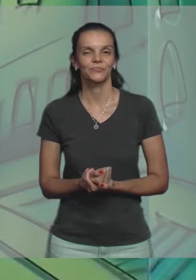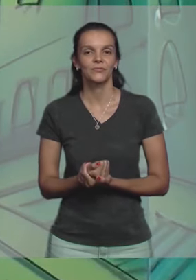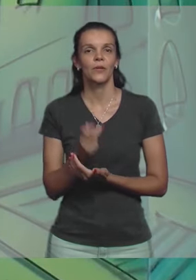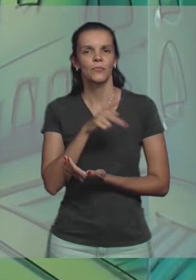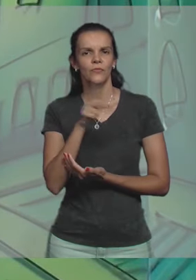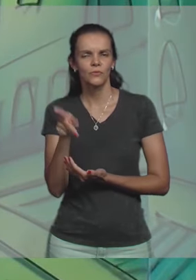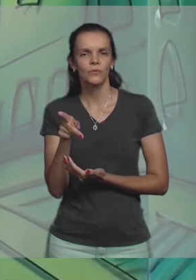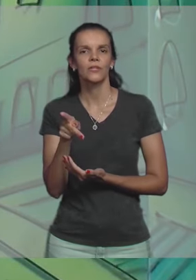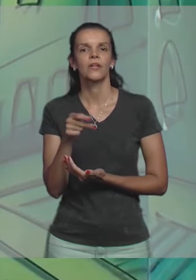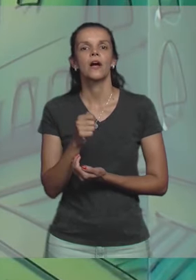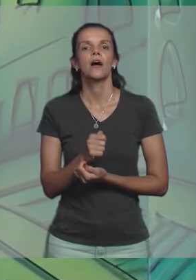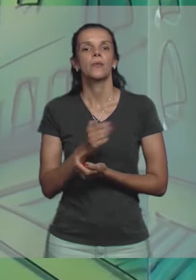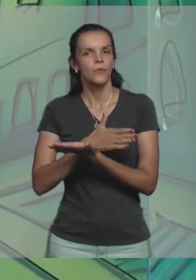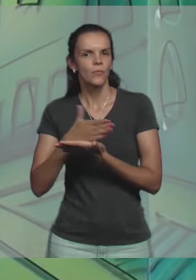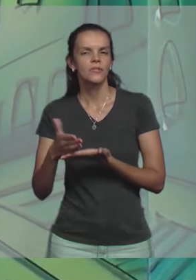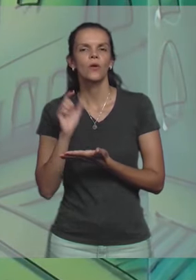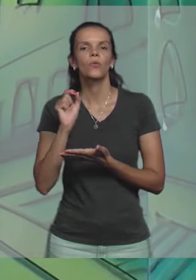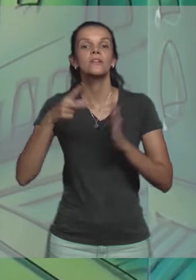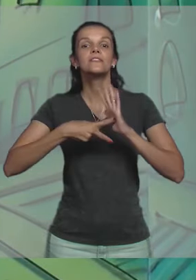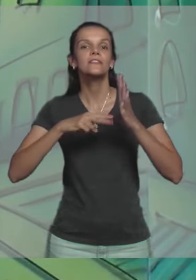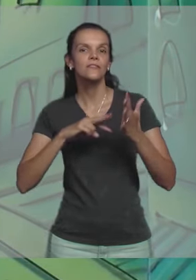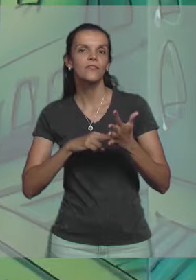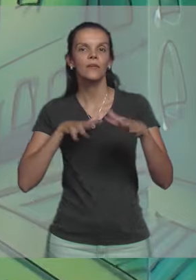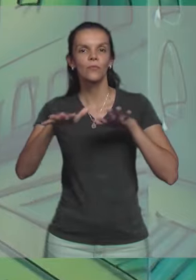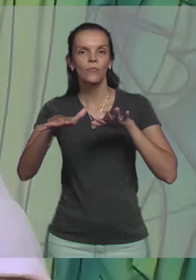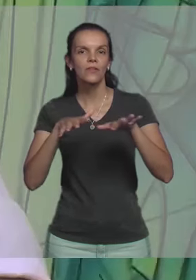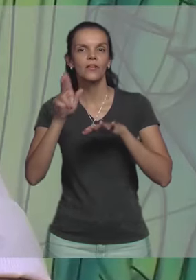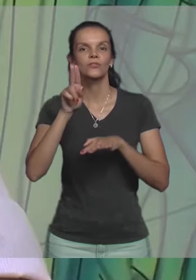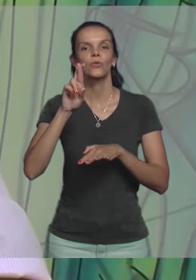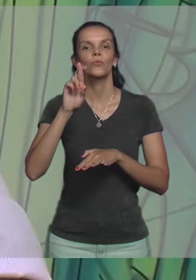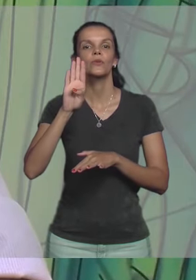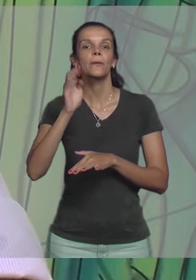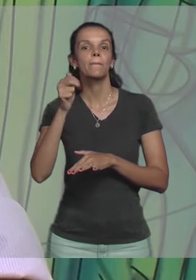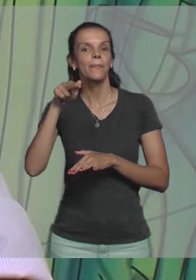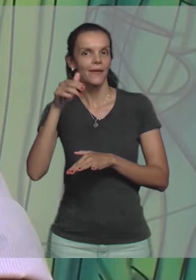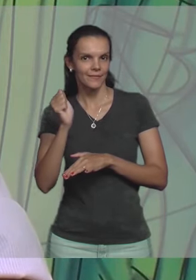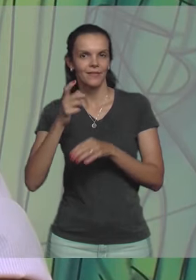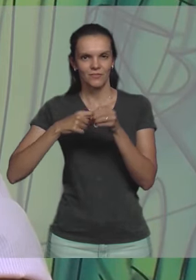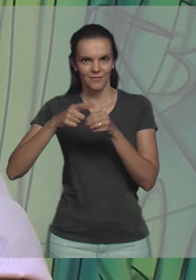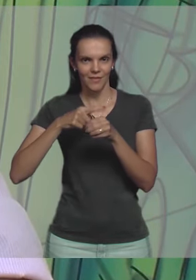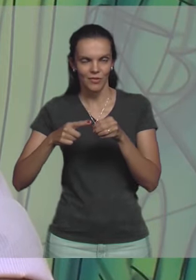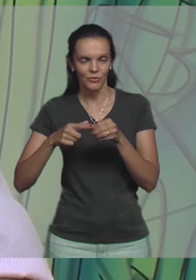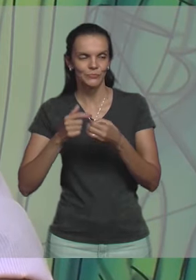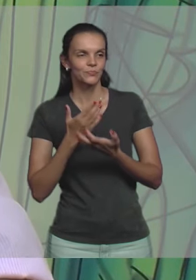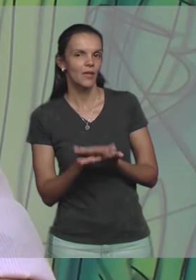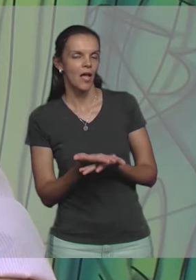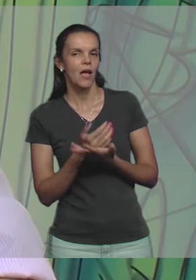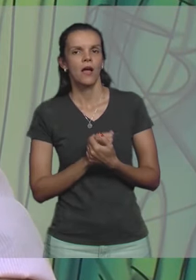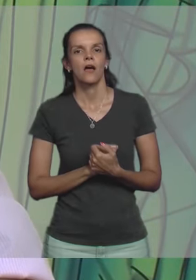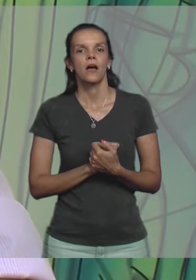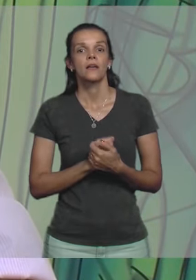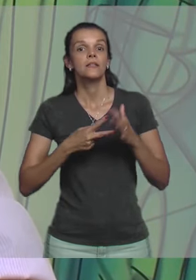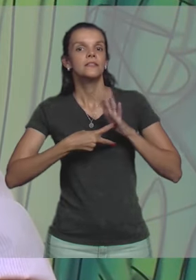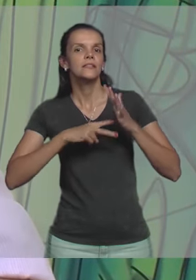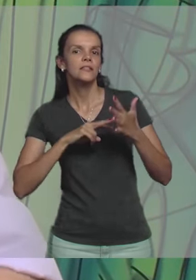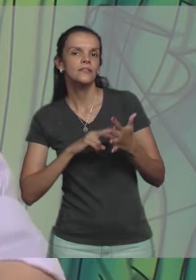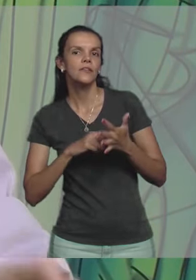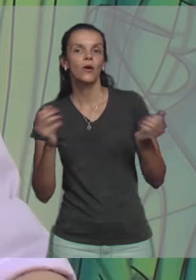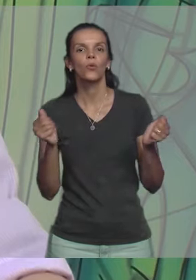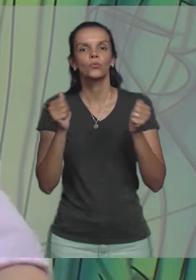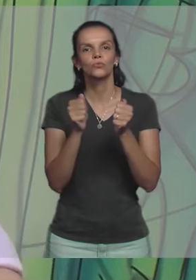para começar, o que é mobilidade urbana? Bem, a mobilidade urbana é um conjunto